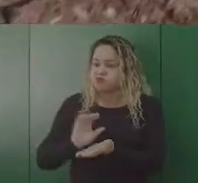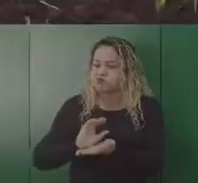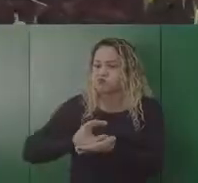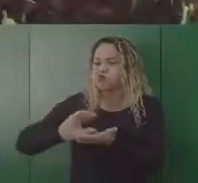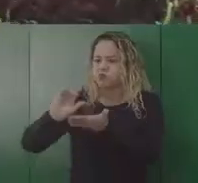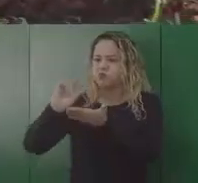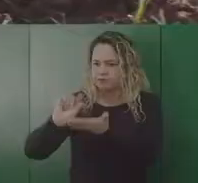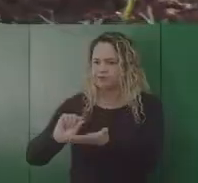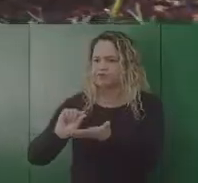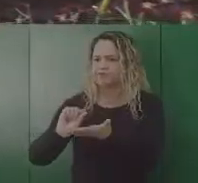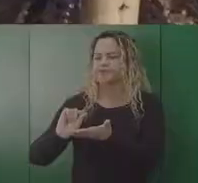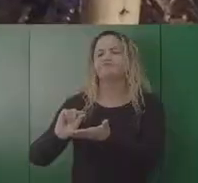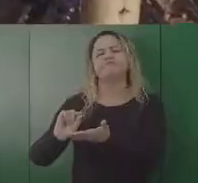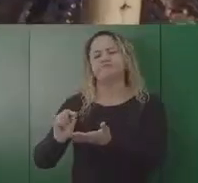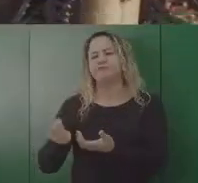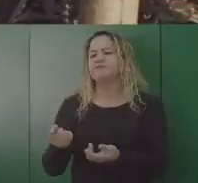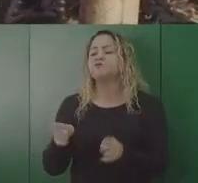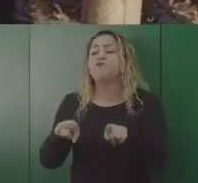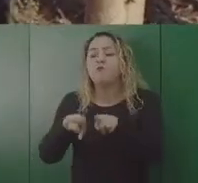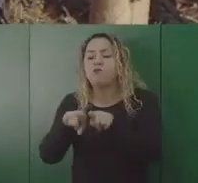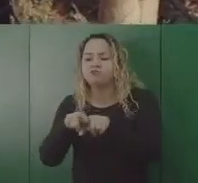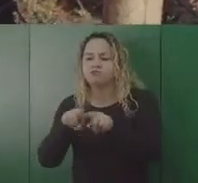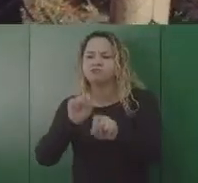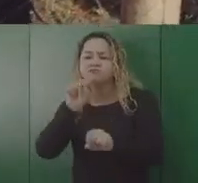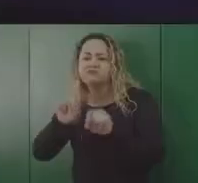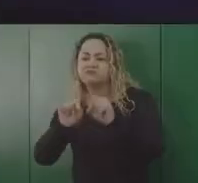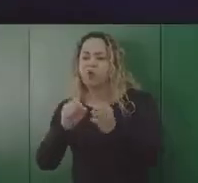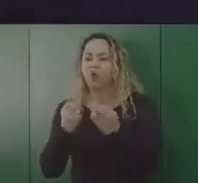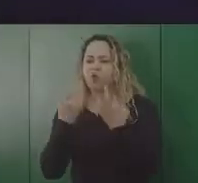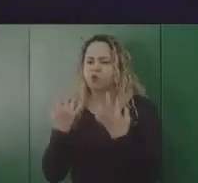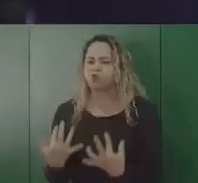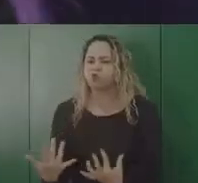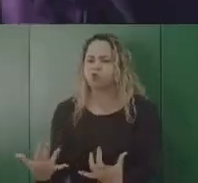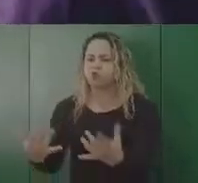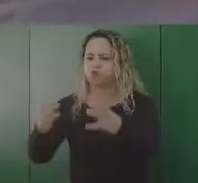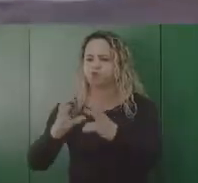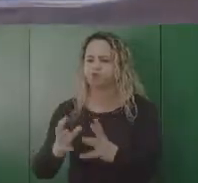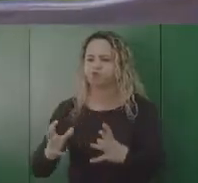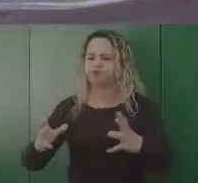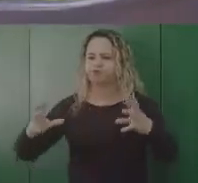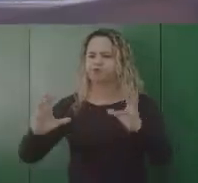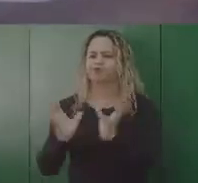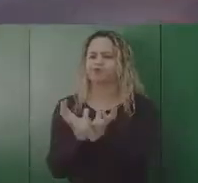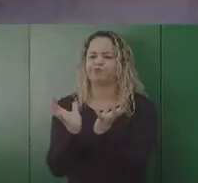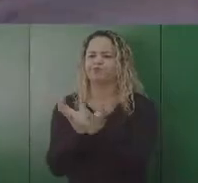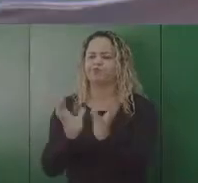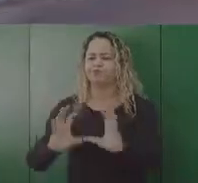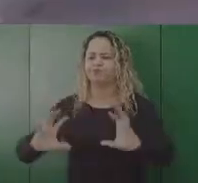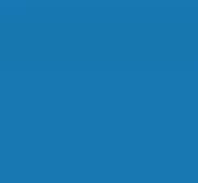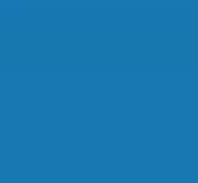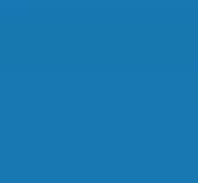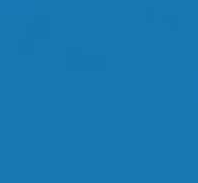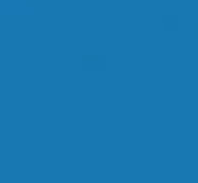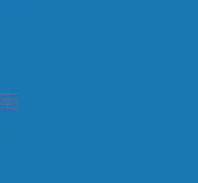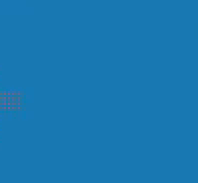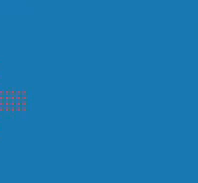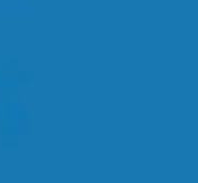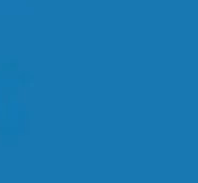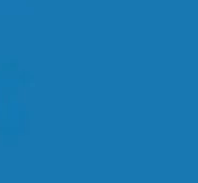ao ganho em relação ao cultivo da hortaliça, pois a produtividade é maior, os alfaces são maiores e existe uma redução no tempo de